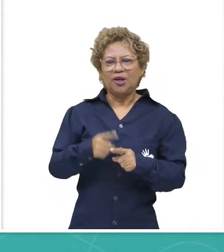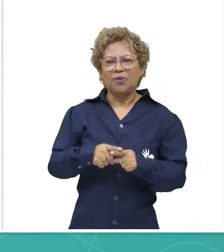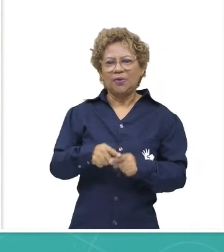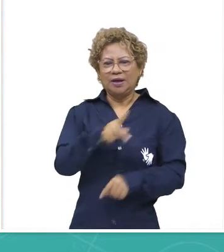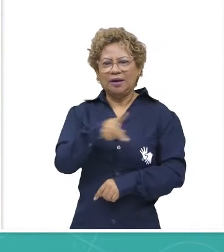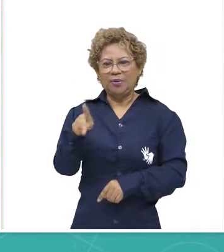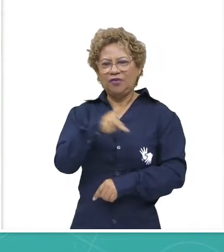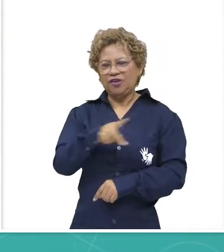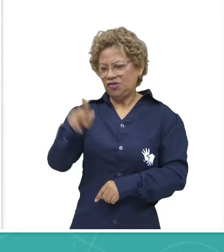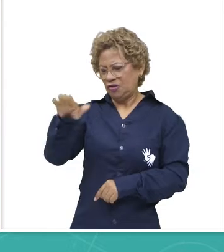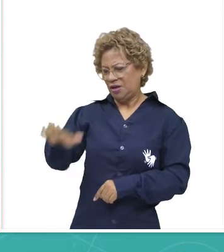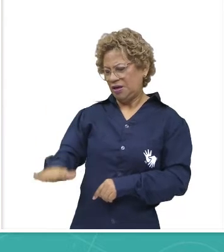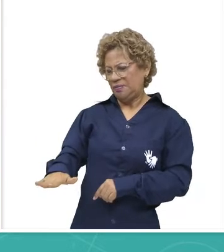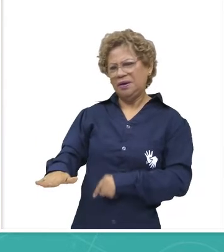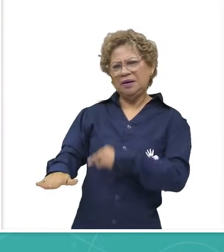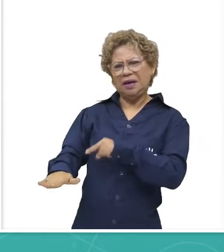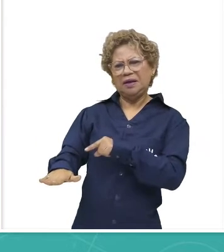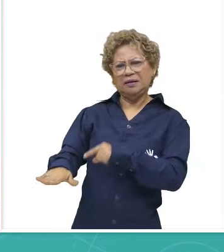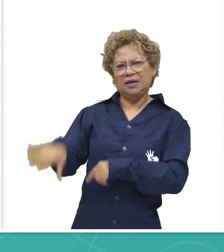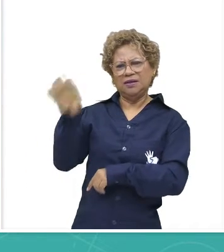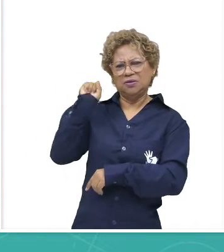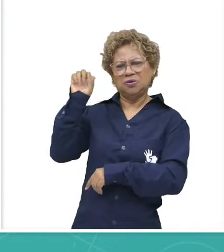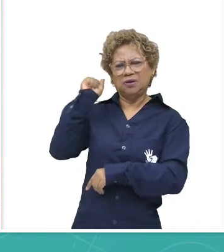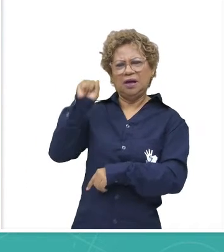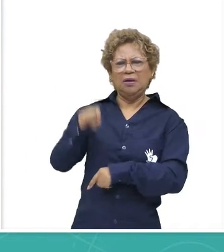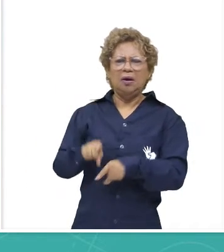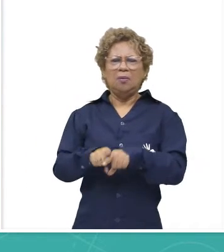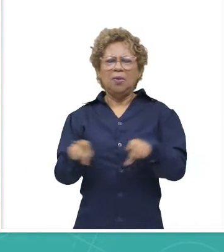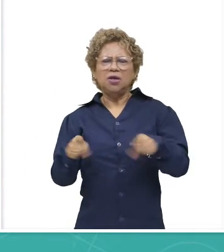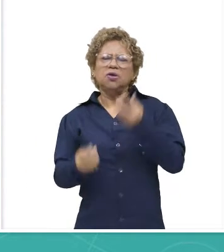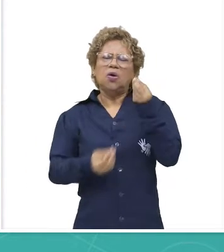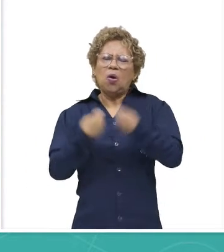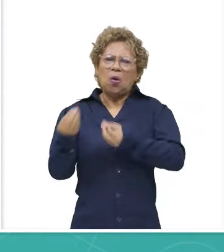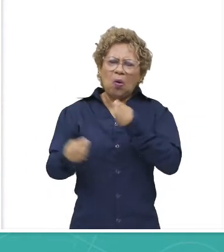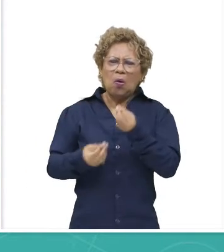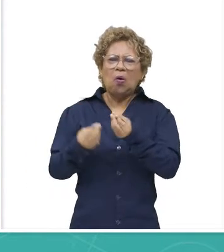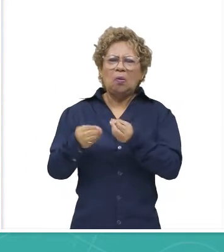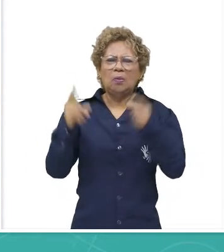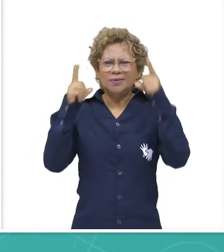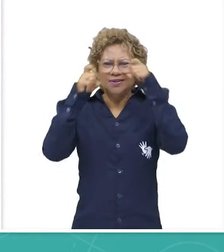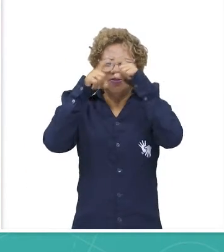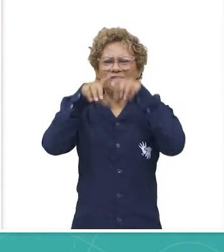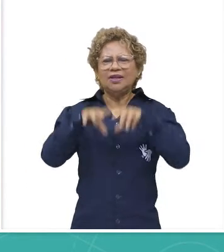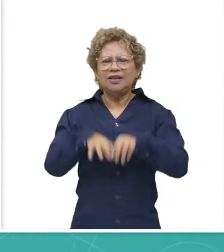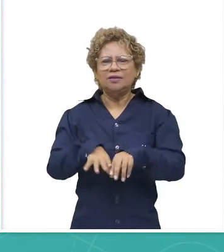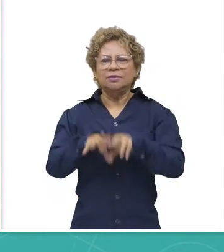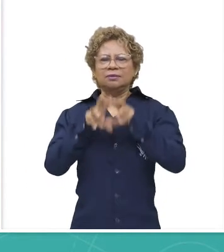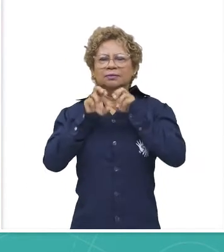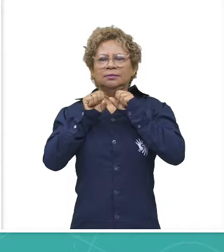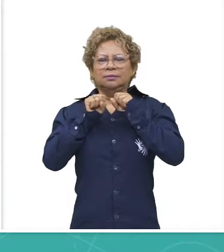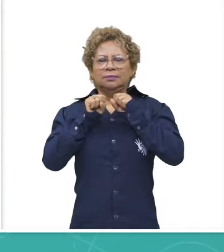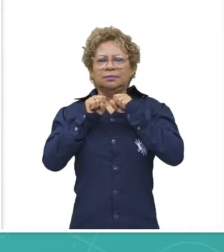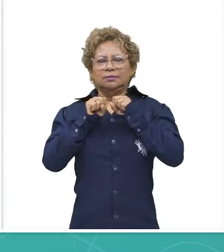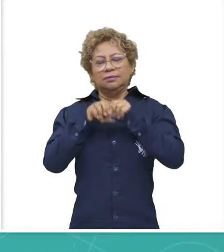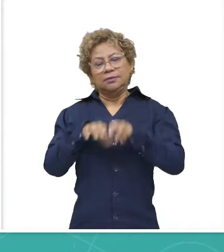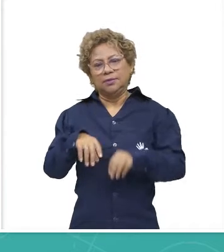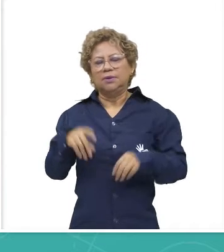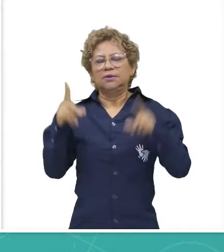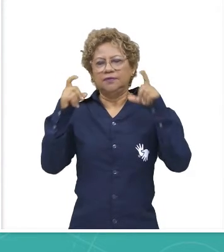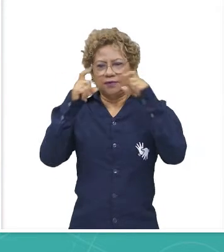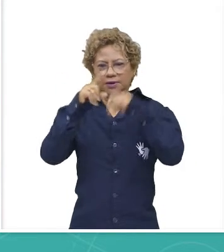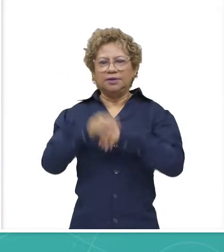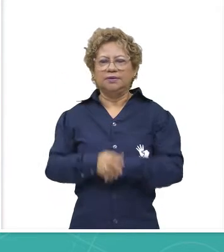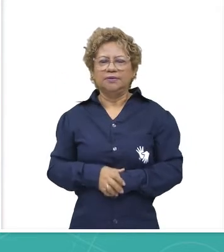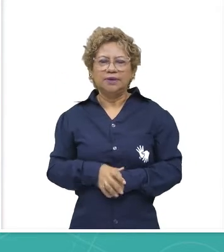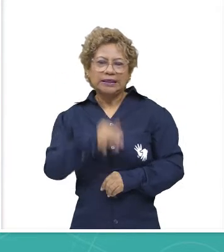o técnico falando isso, eu disse, mas por quê? Qual é a dificuldade de respirar? Então, até nós, se formos para fazer um turismo